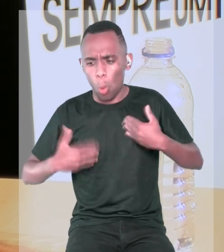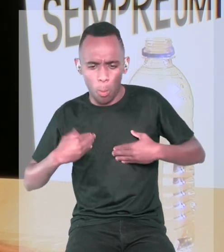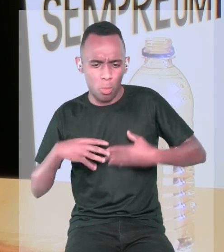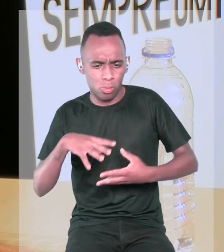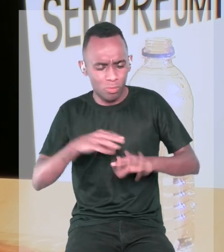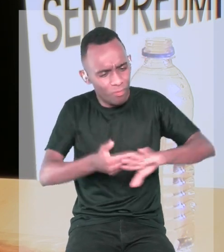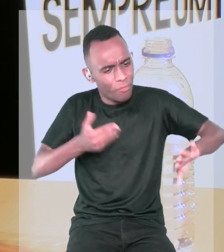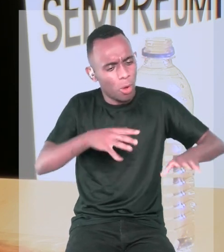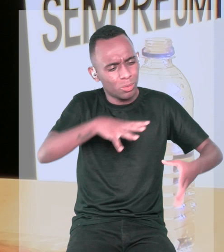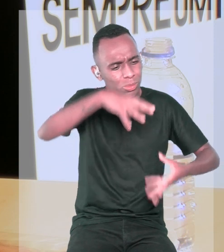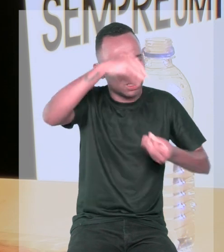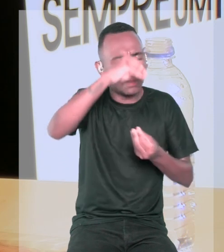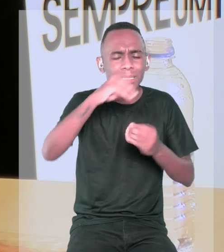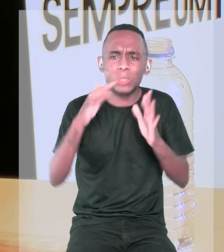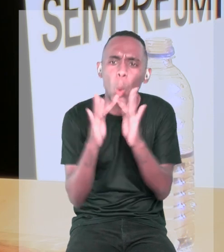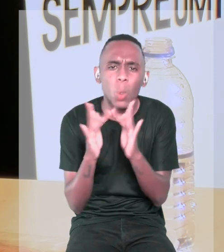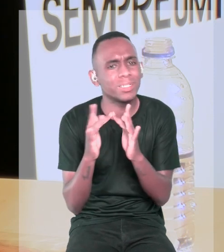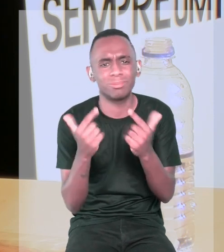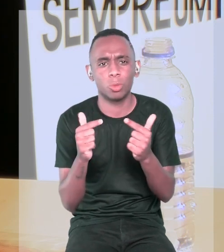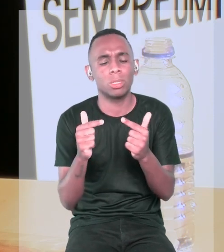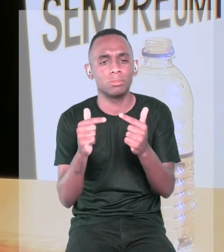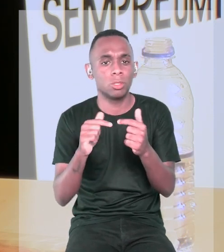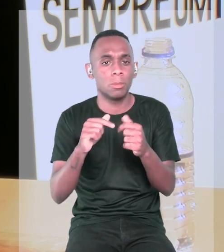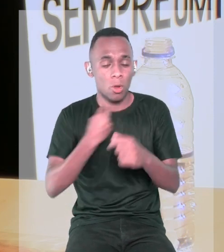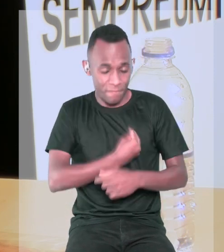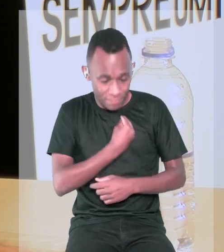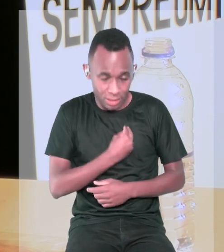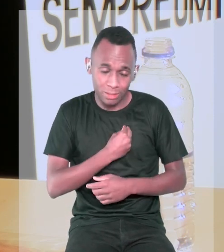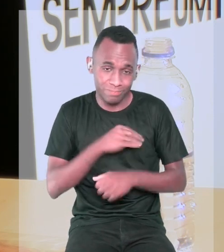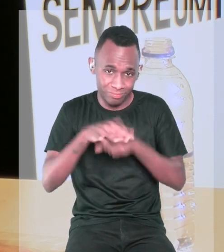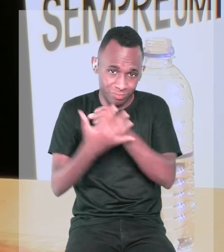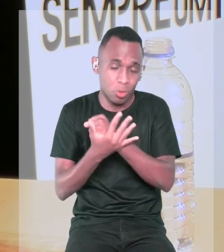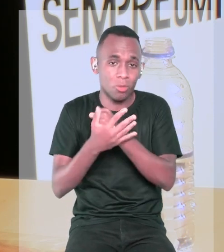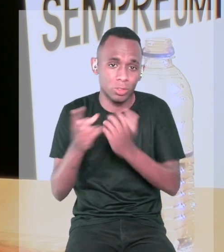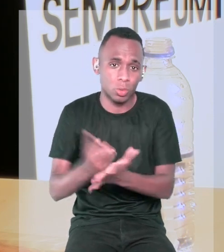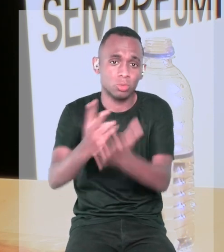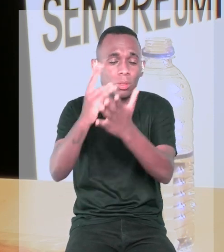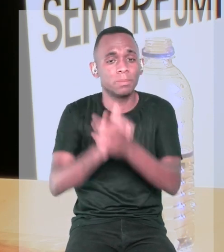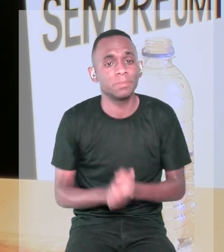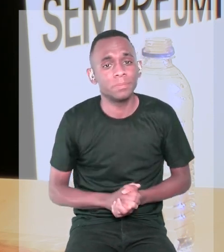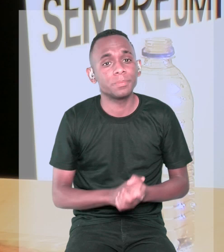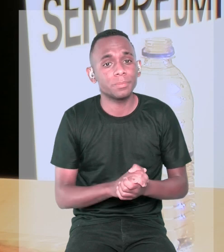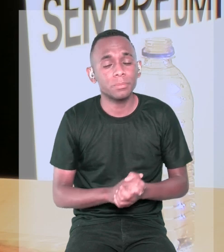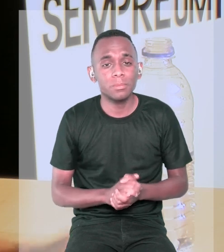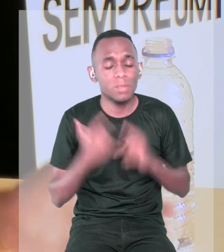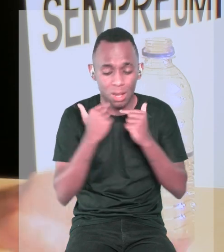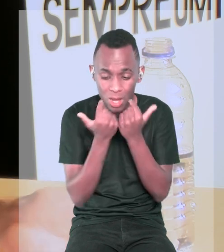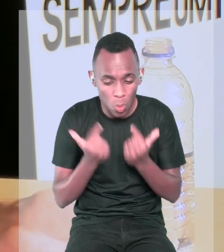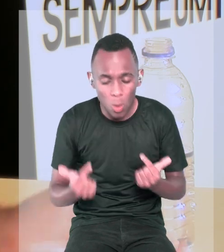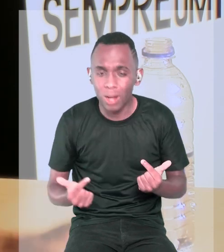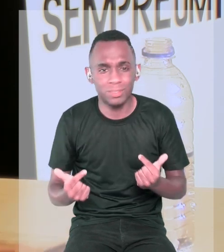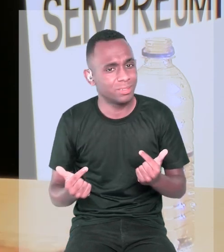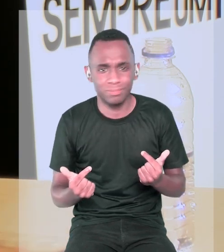pesadelo. Nada de linguagem para os amantes poderem dizer que se amam. Nada tampouco